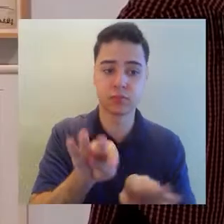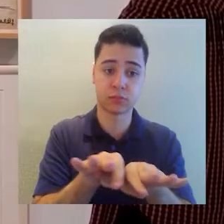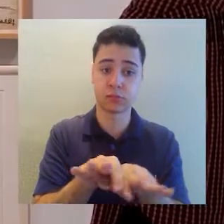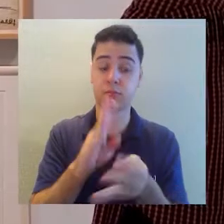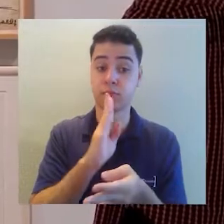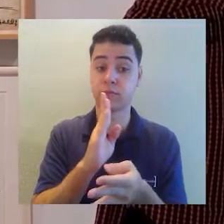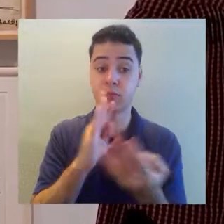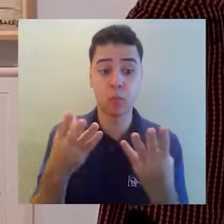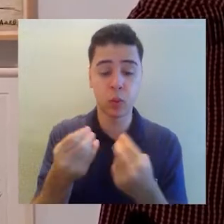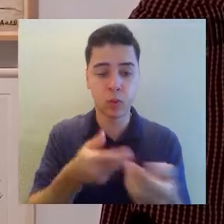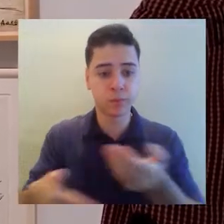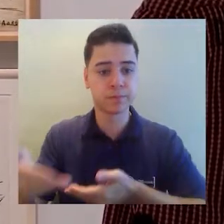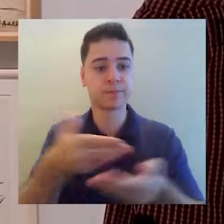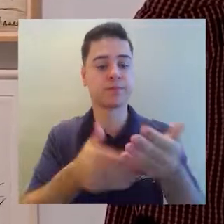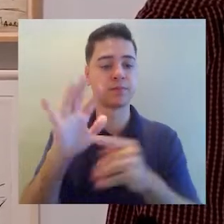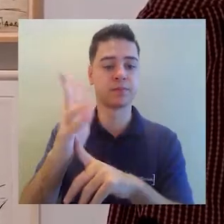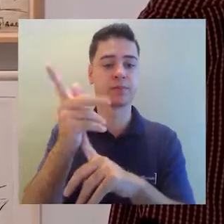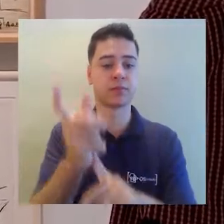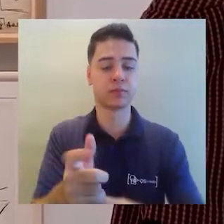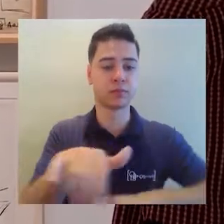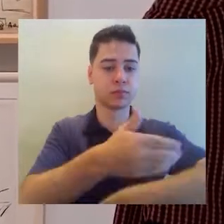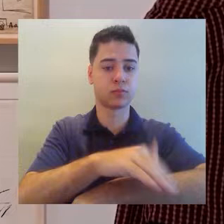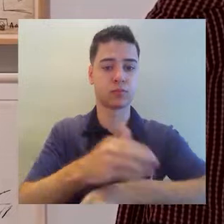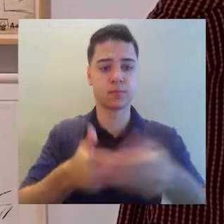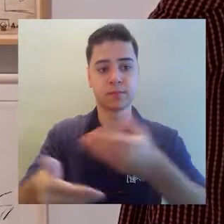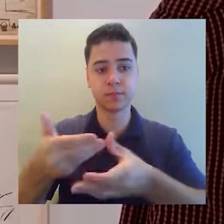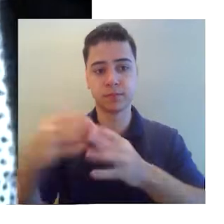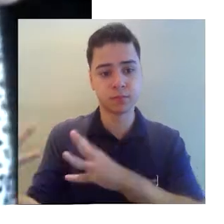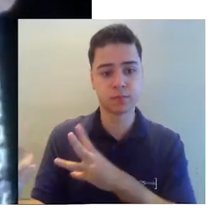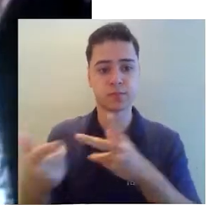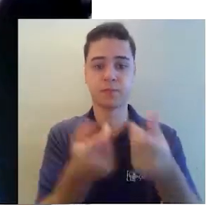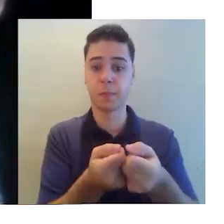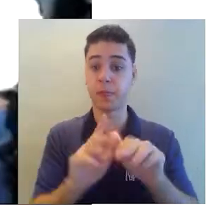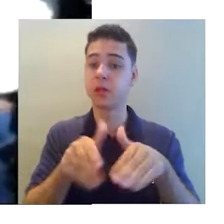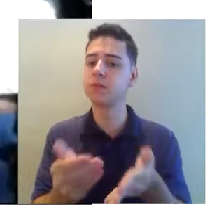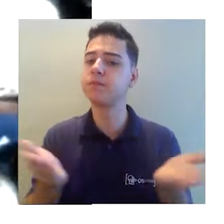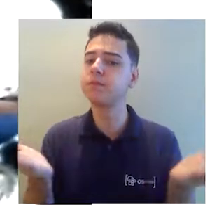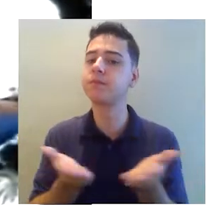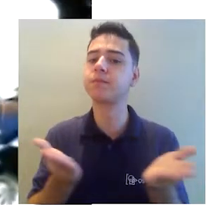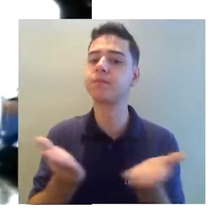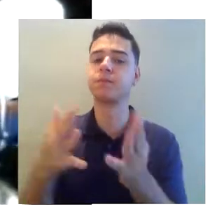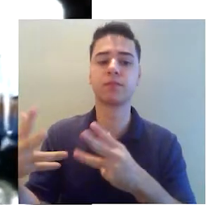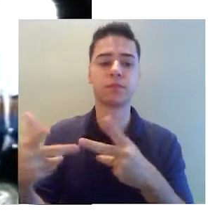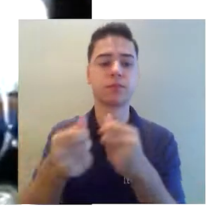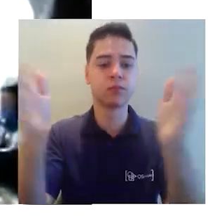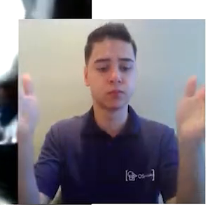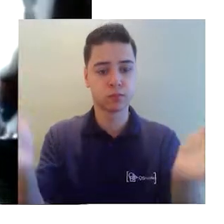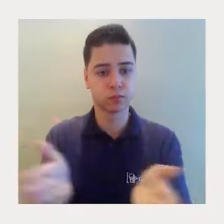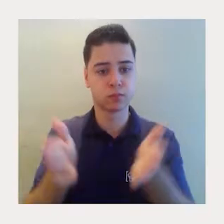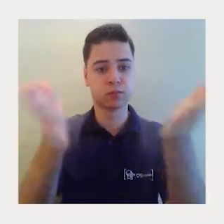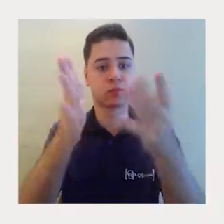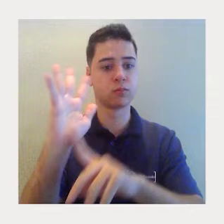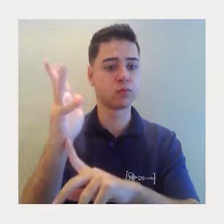ficaram bastante conhecidos e ajudaram a levar a arte de rua para as exposições e galerias de arte. Hoje em dia, as obras de